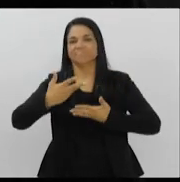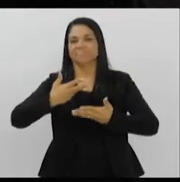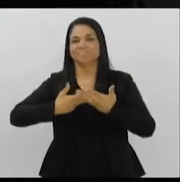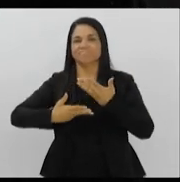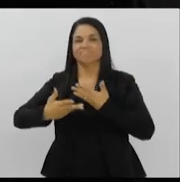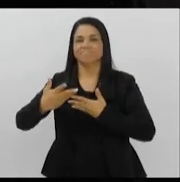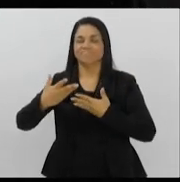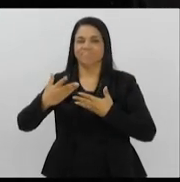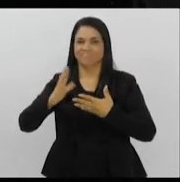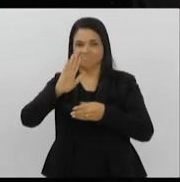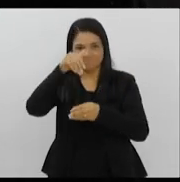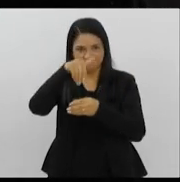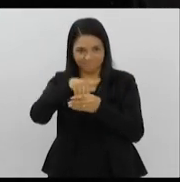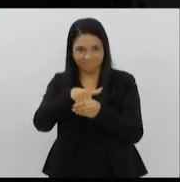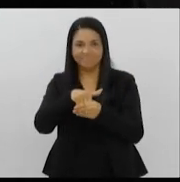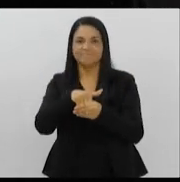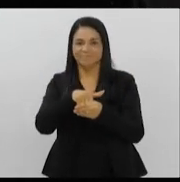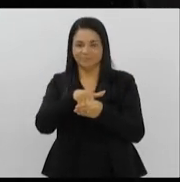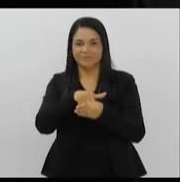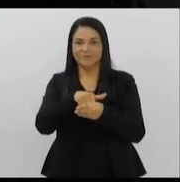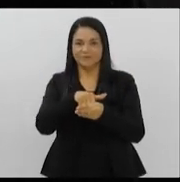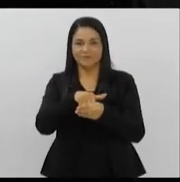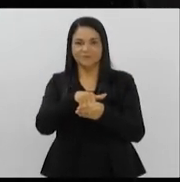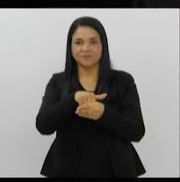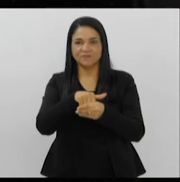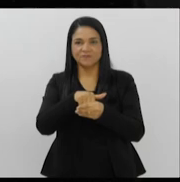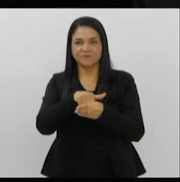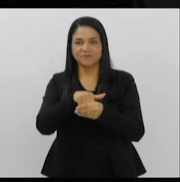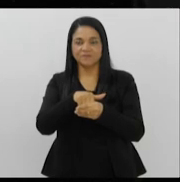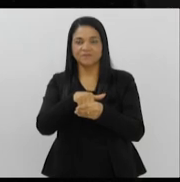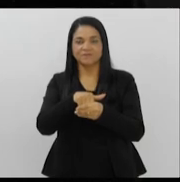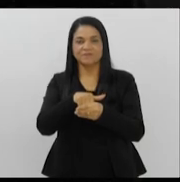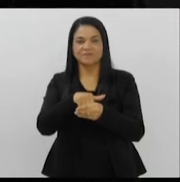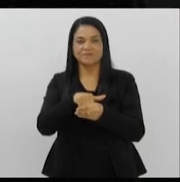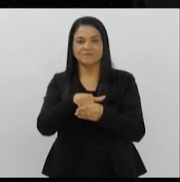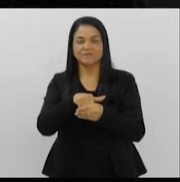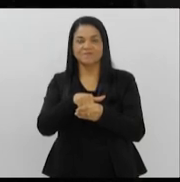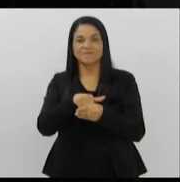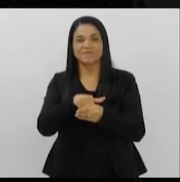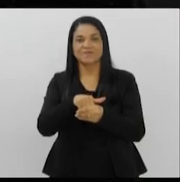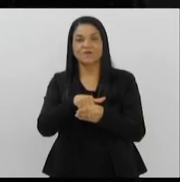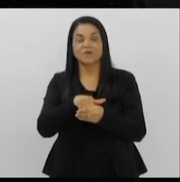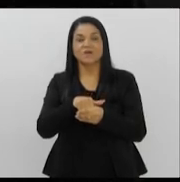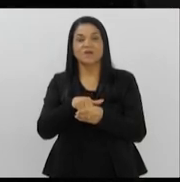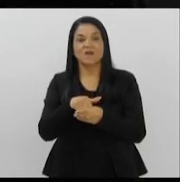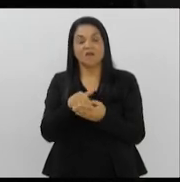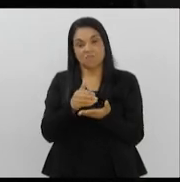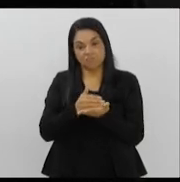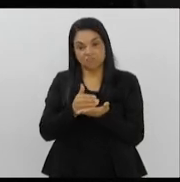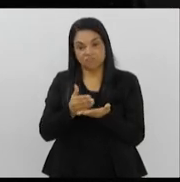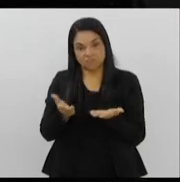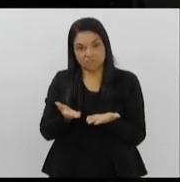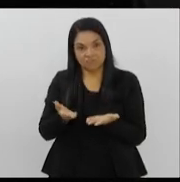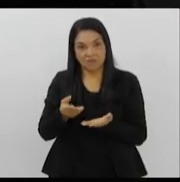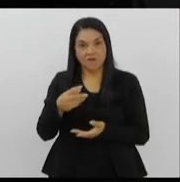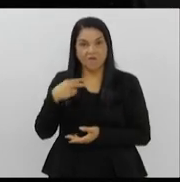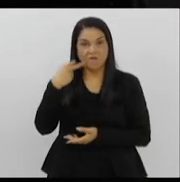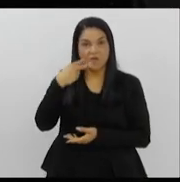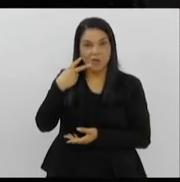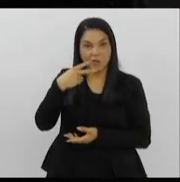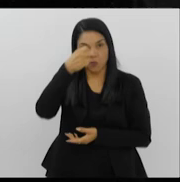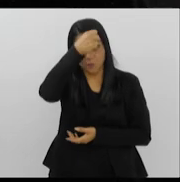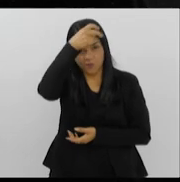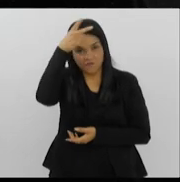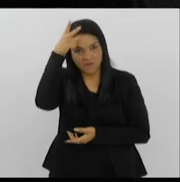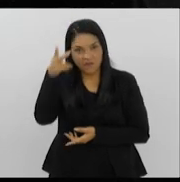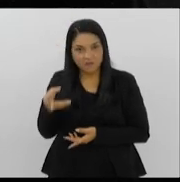nesse grande pleito. E por que iniciaríamos com a de vereador e prefeito? Porque, primeiro,